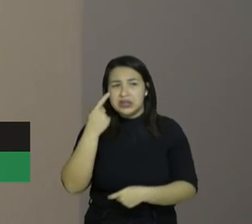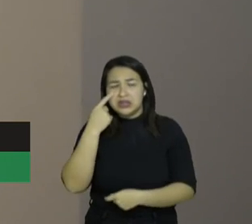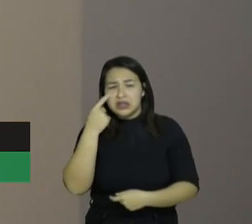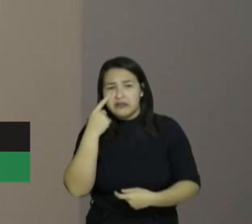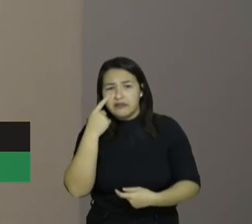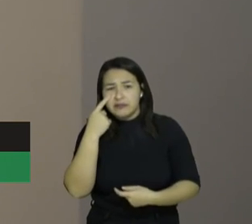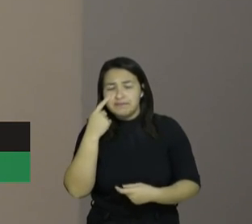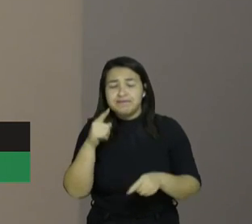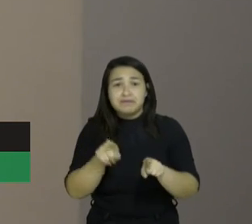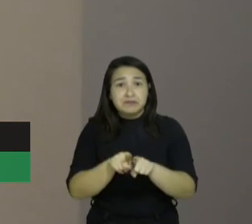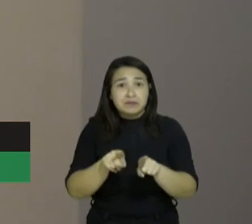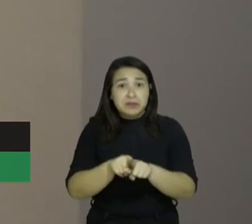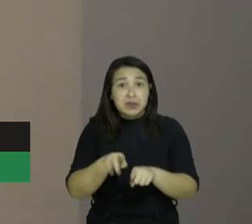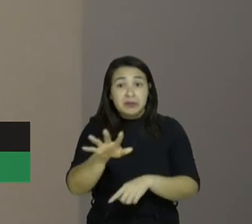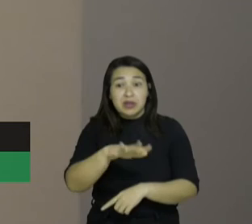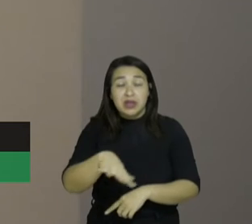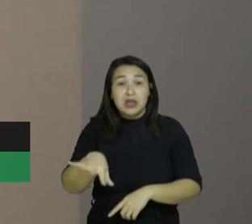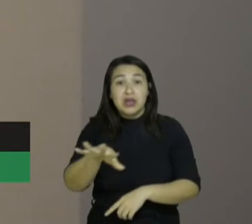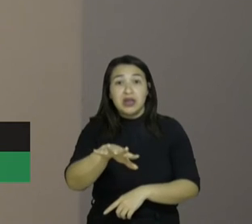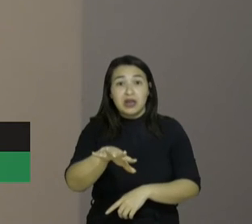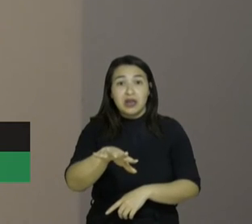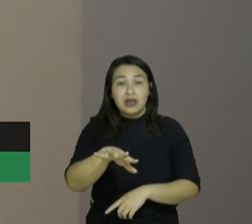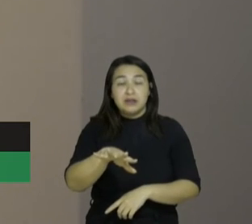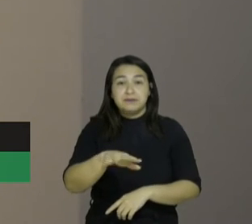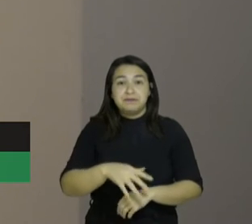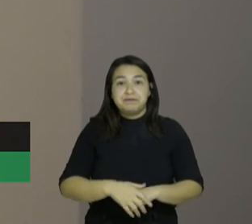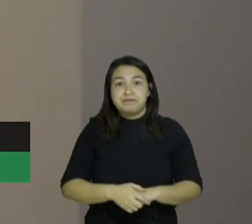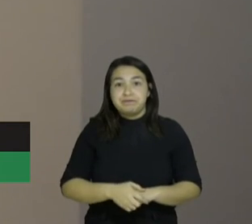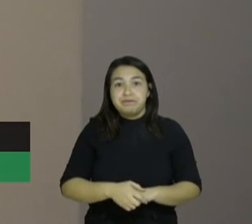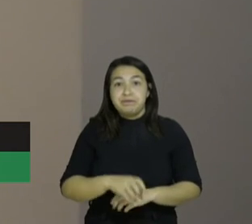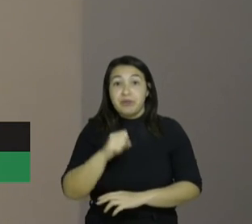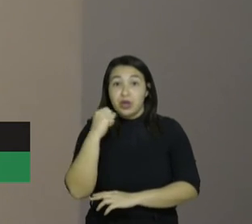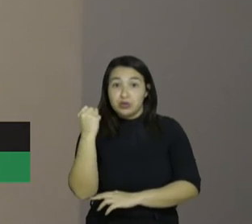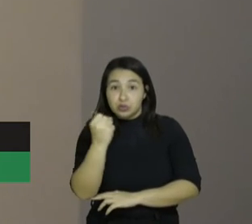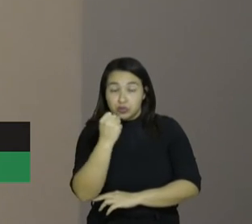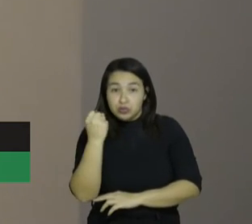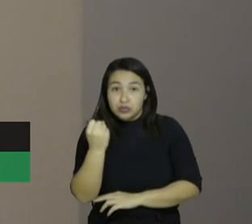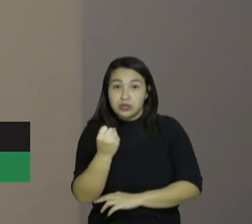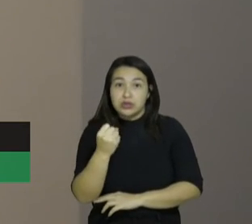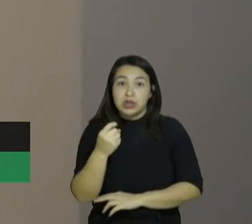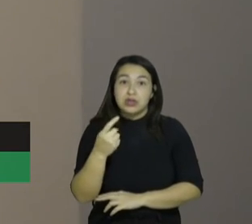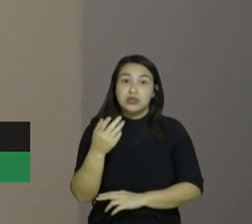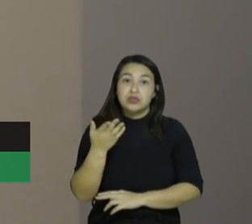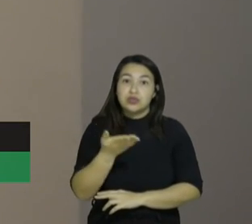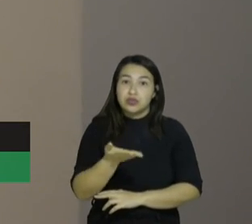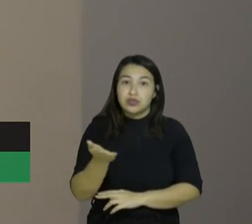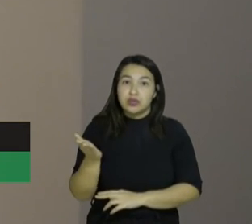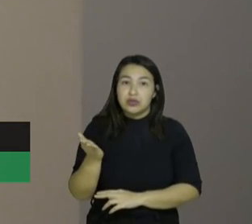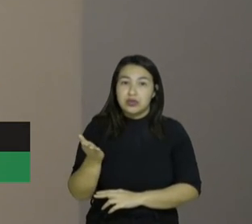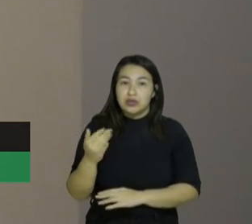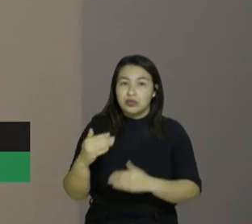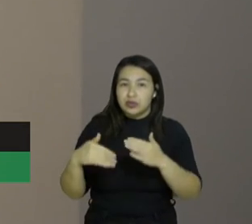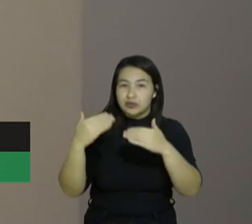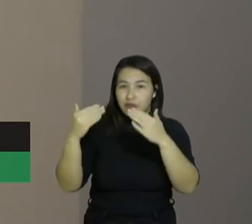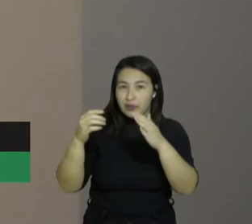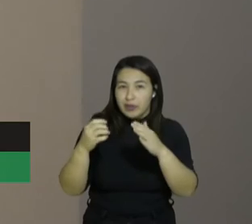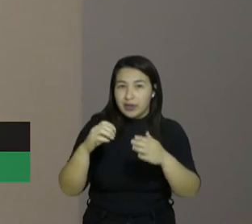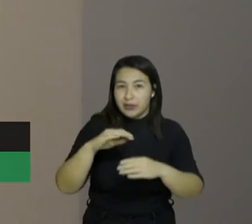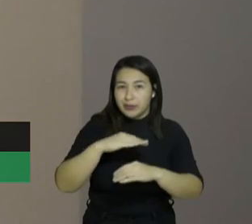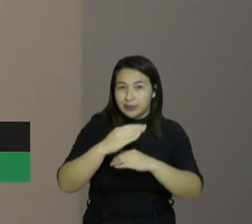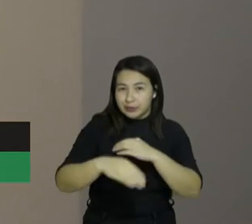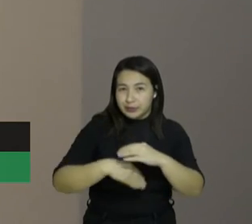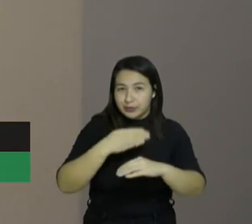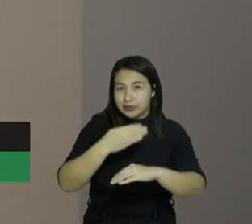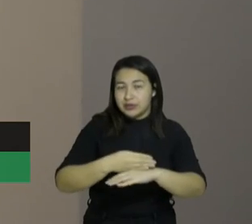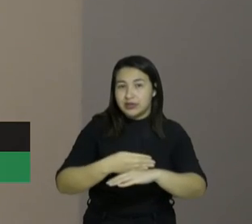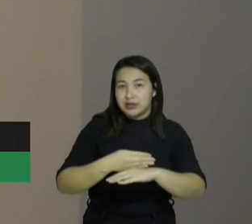sobre acordos comerciais o sucesso da agenda 2030 e dos seus 17 objetivos do desenvolvimento sustentável